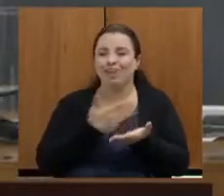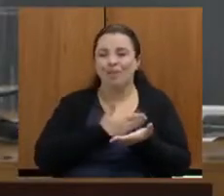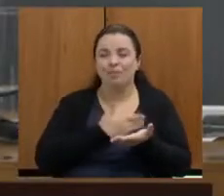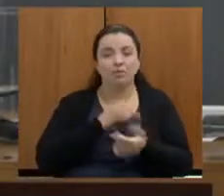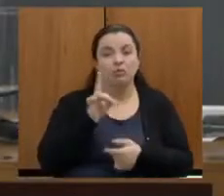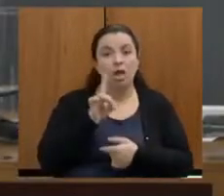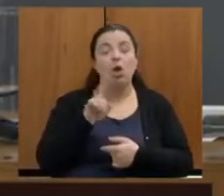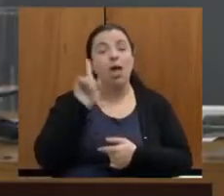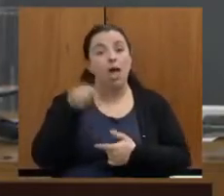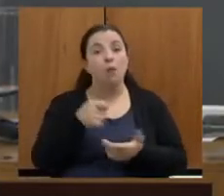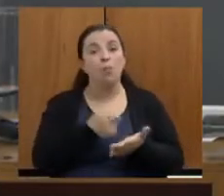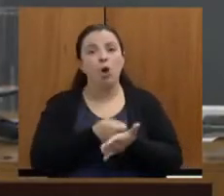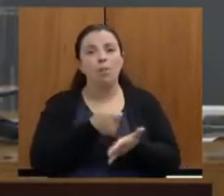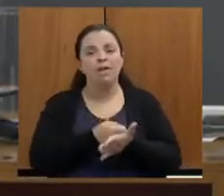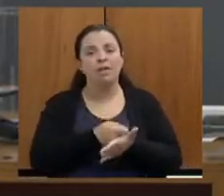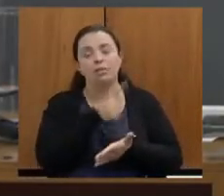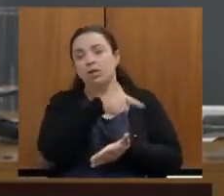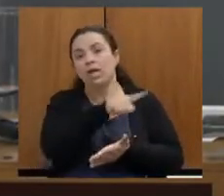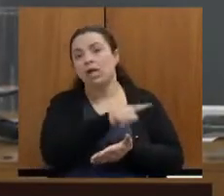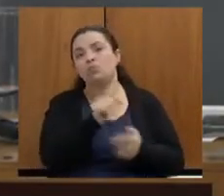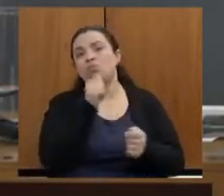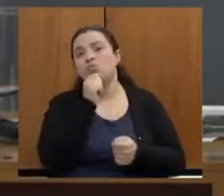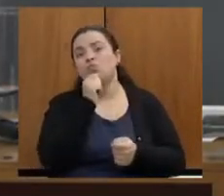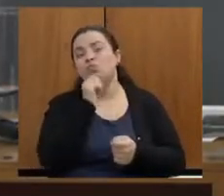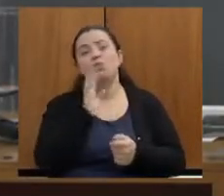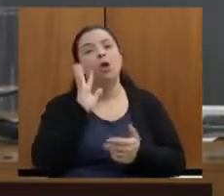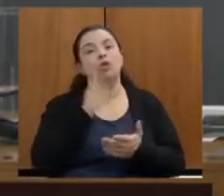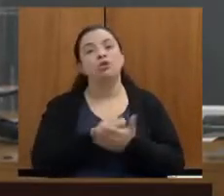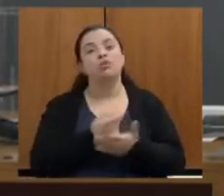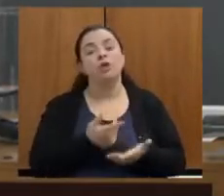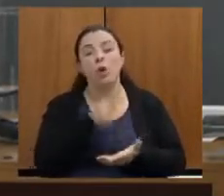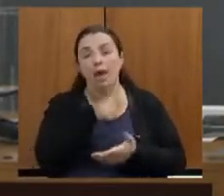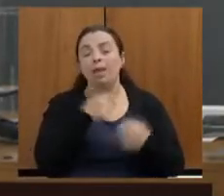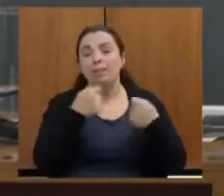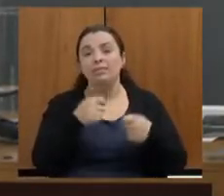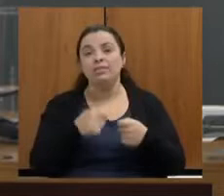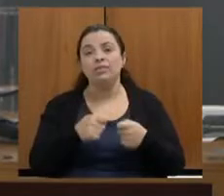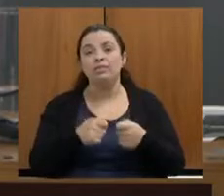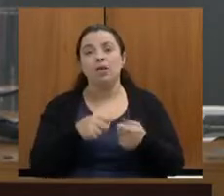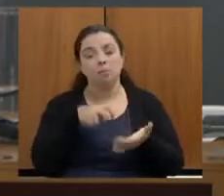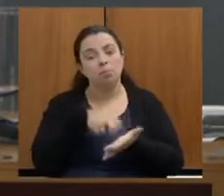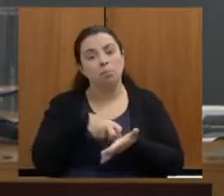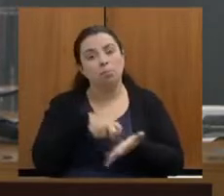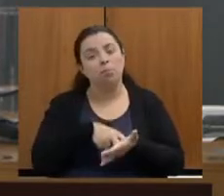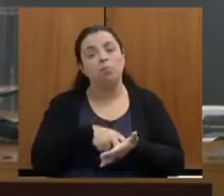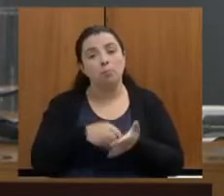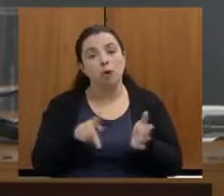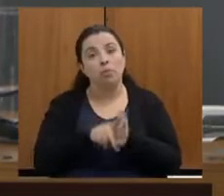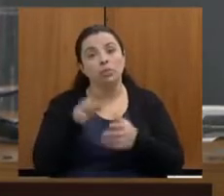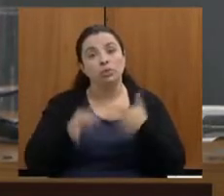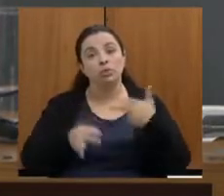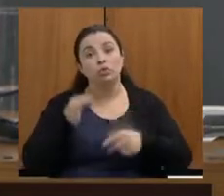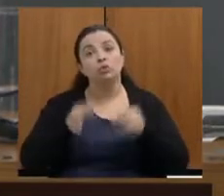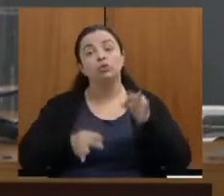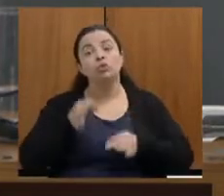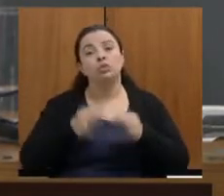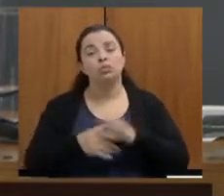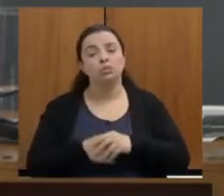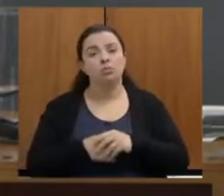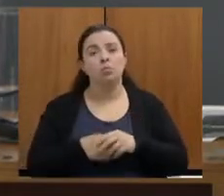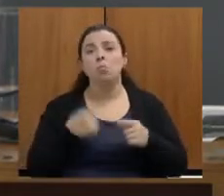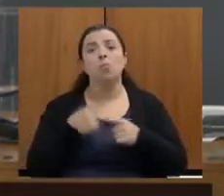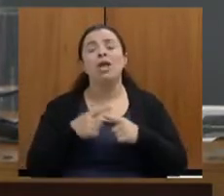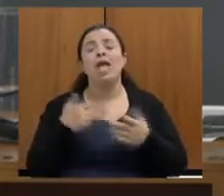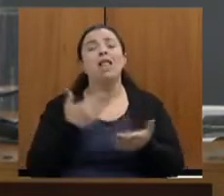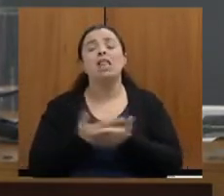obrigação que elas não fizeram e se não fizer a tem que pagar na justiça por que que até hoje ninguém foi preso para o